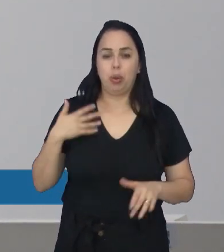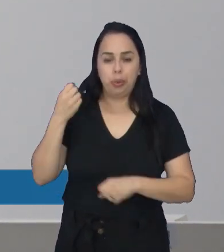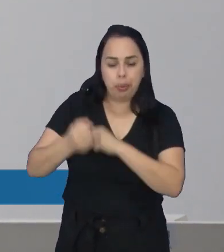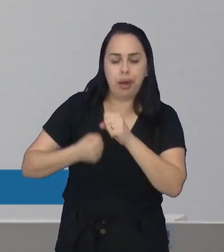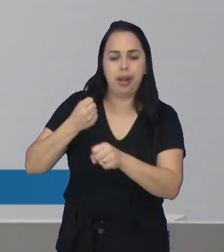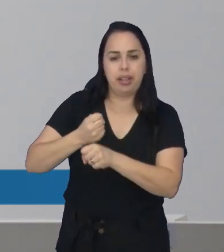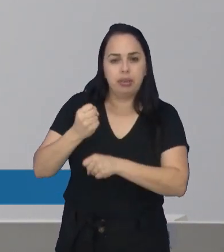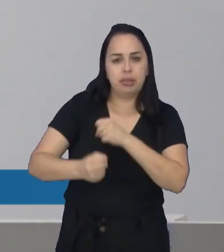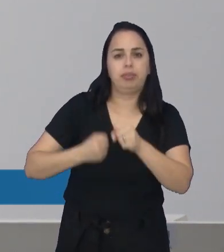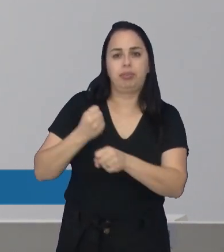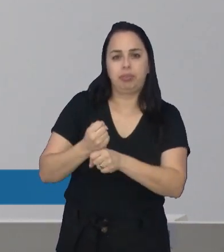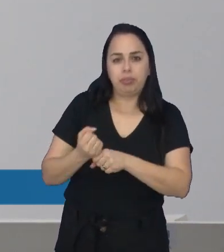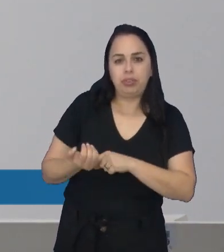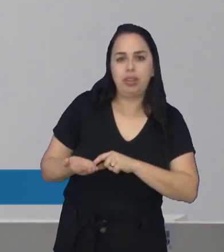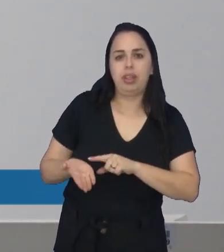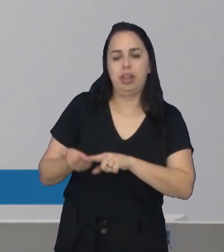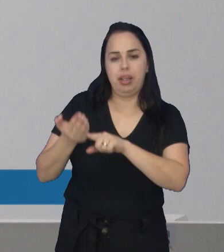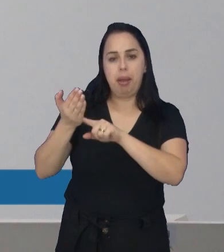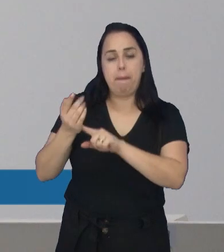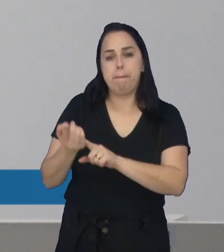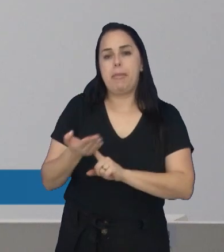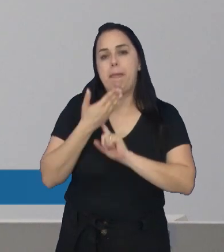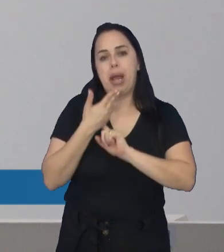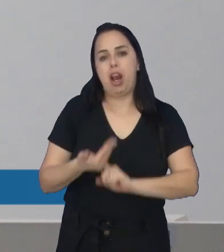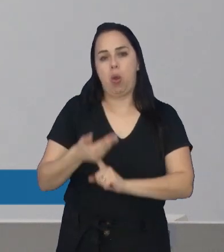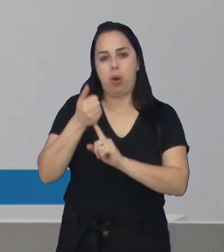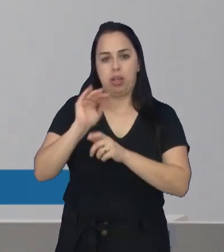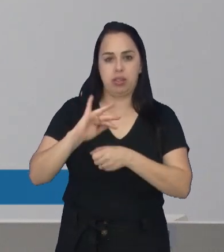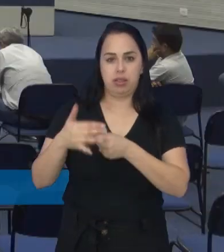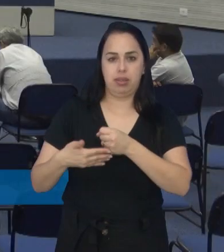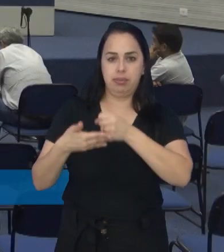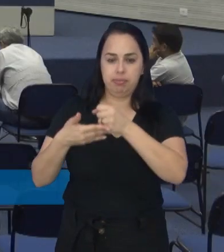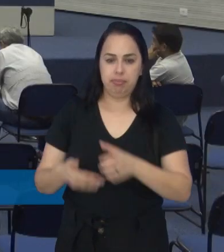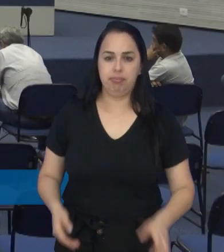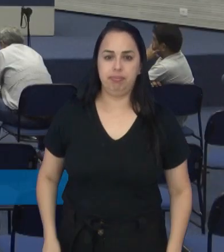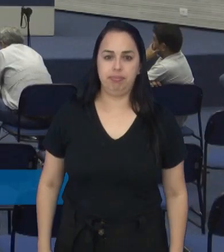melhorar a resiliência sustentabilidade na cidade